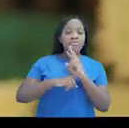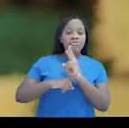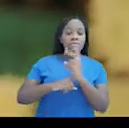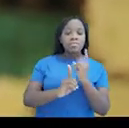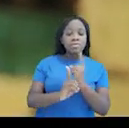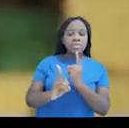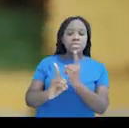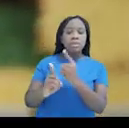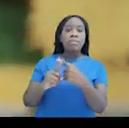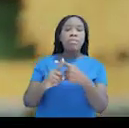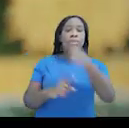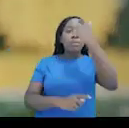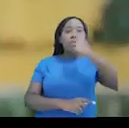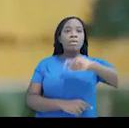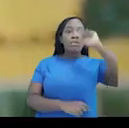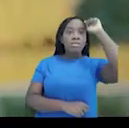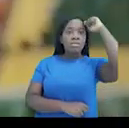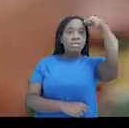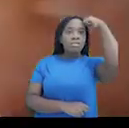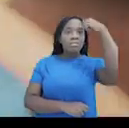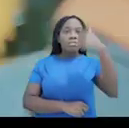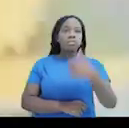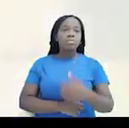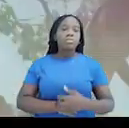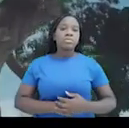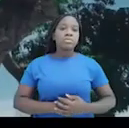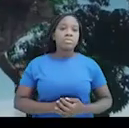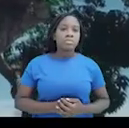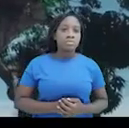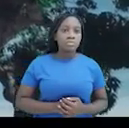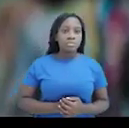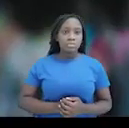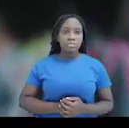A segurança da loja vai começar a me seguir só porque eu sou negro.